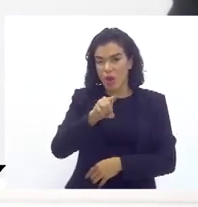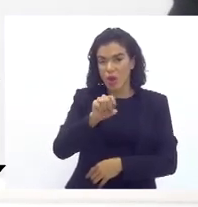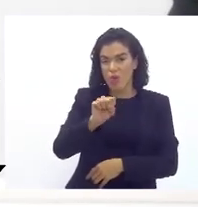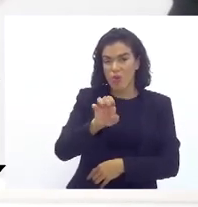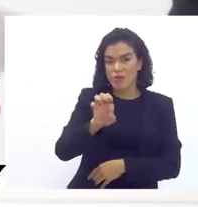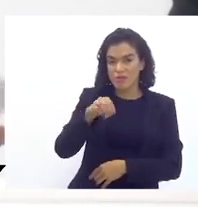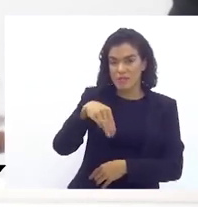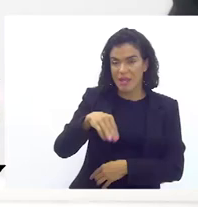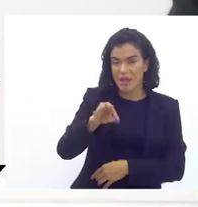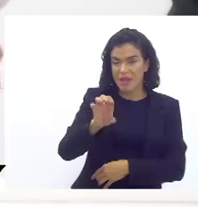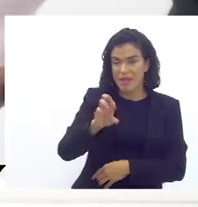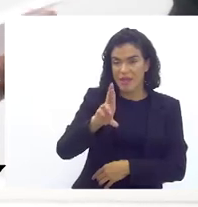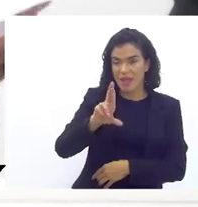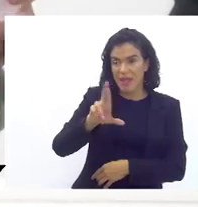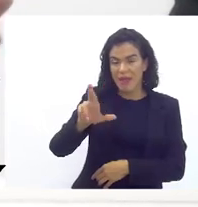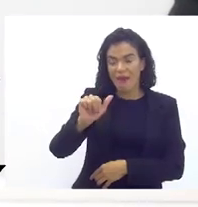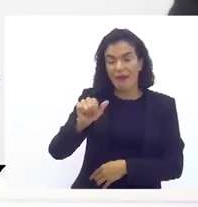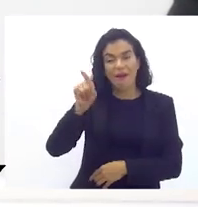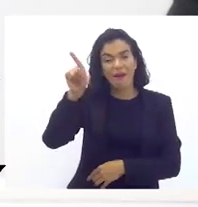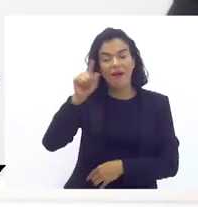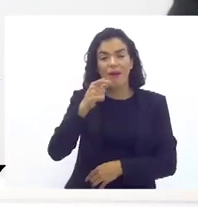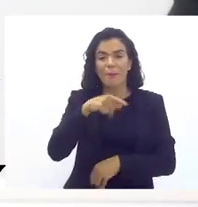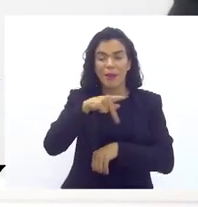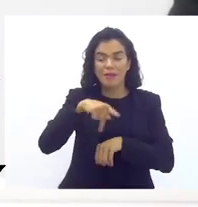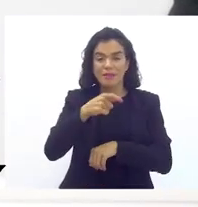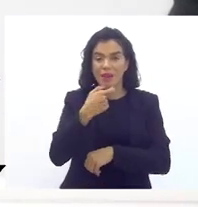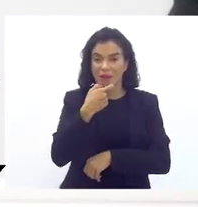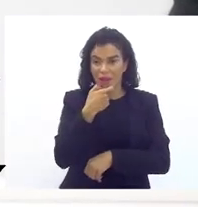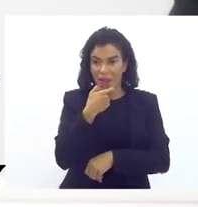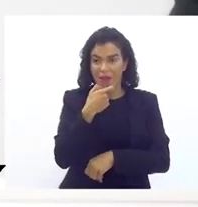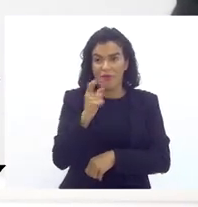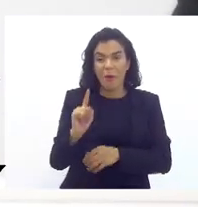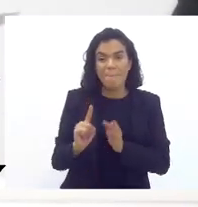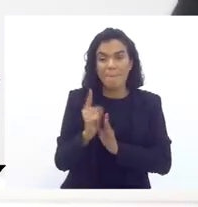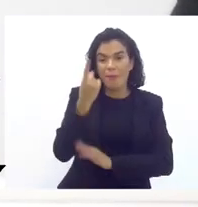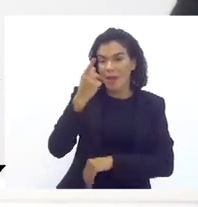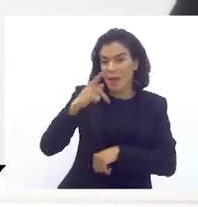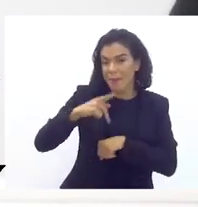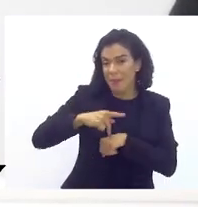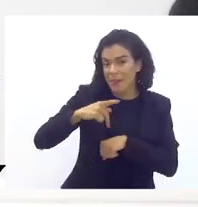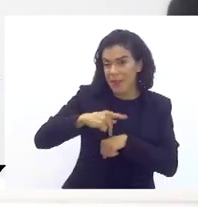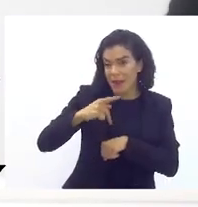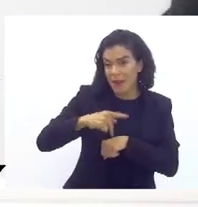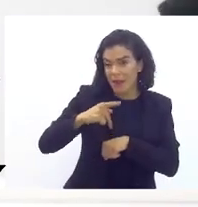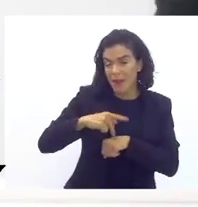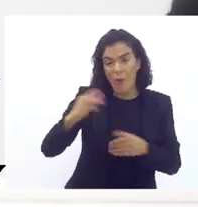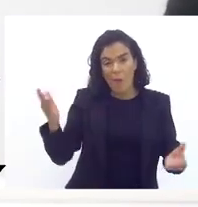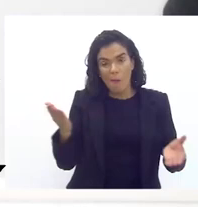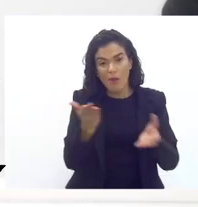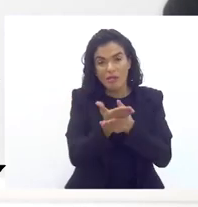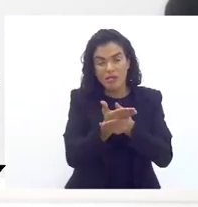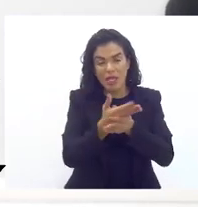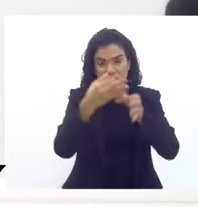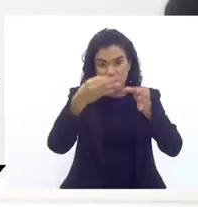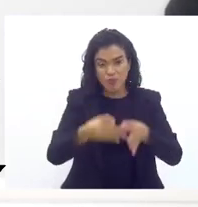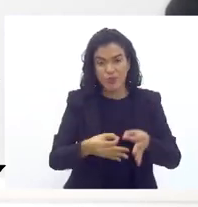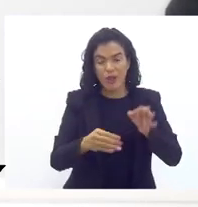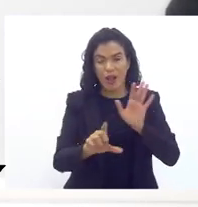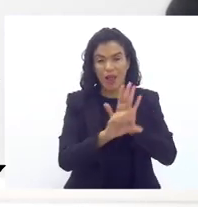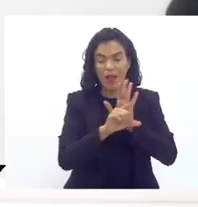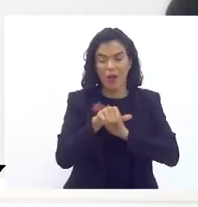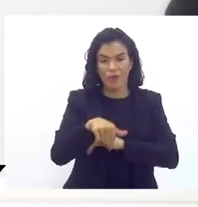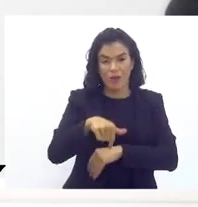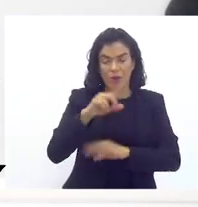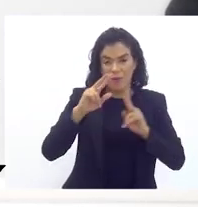1215 na Inglaterra quando foi assim talvez a primeira Pedrinha do que a gente hoje tem como devido processo legal na humanidade é